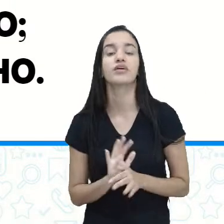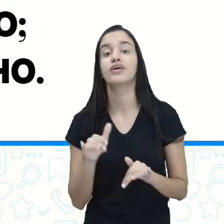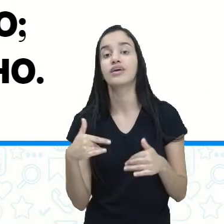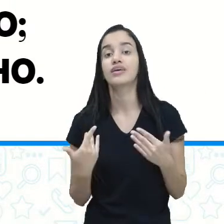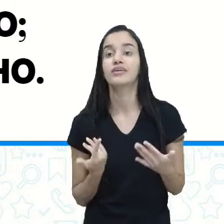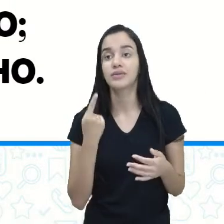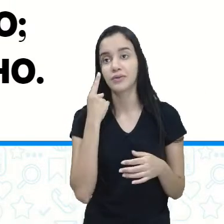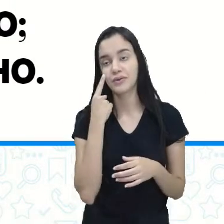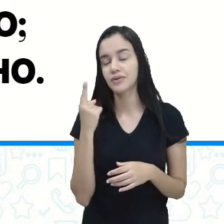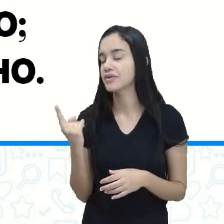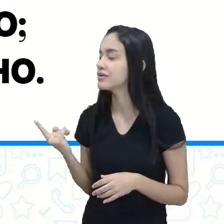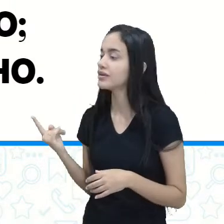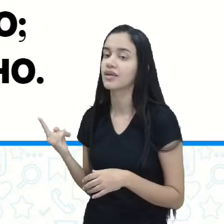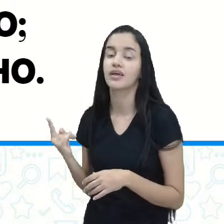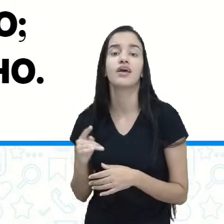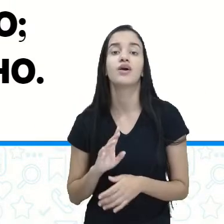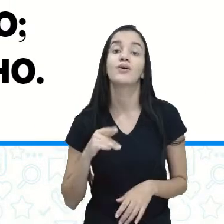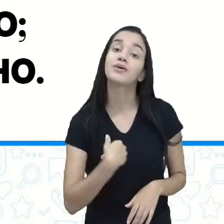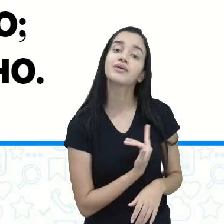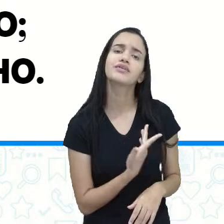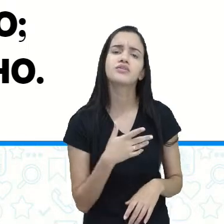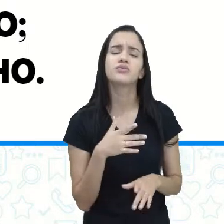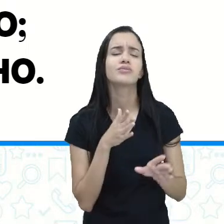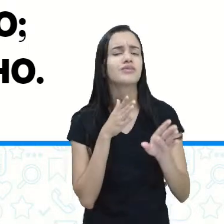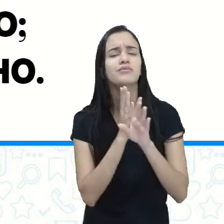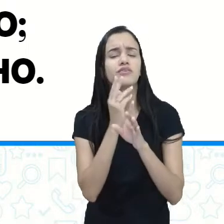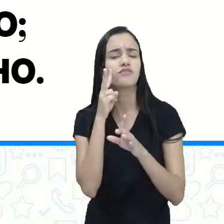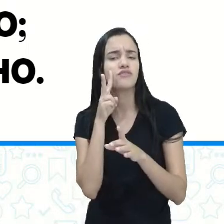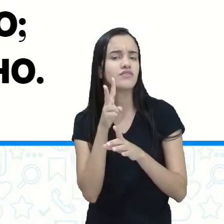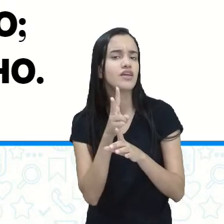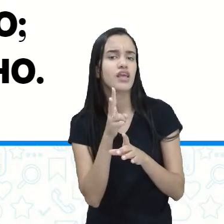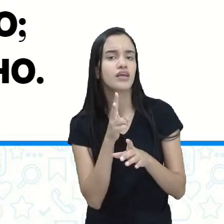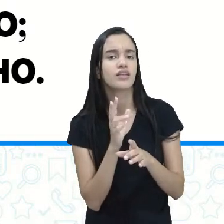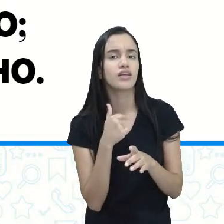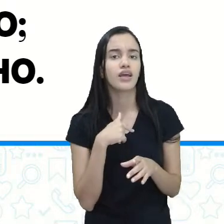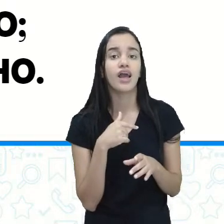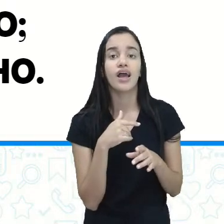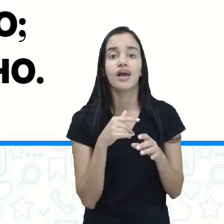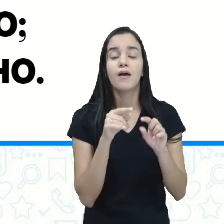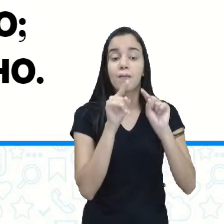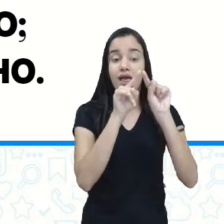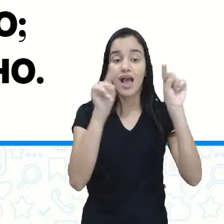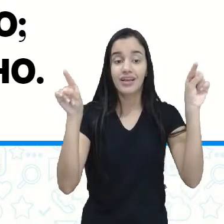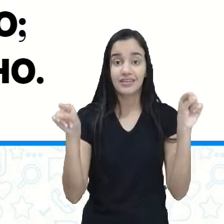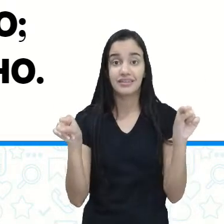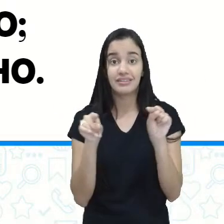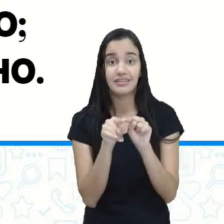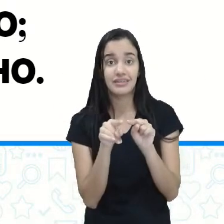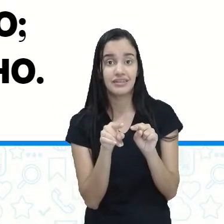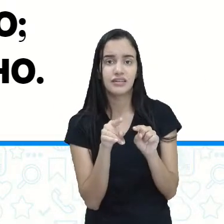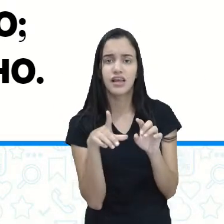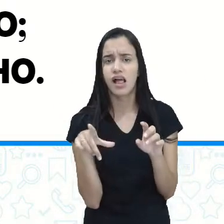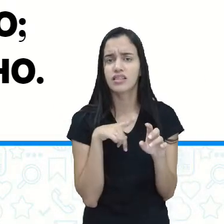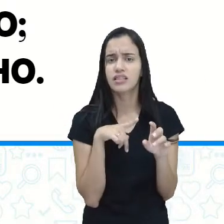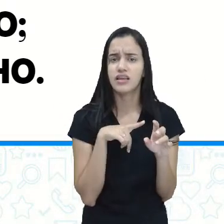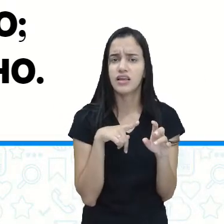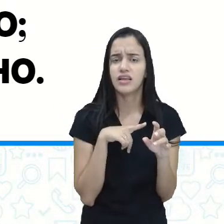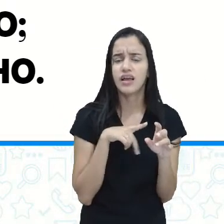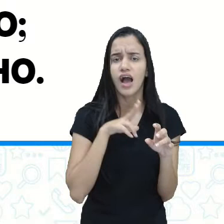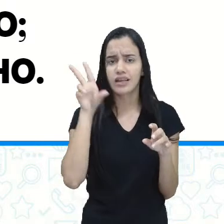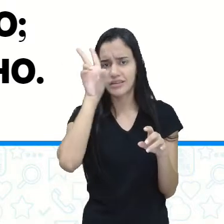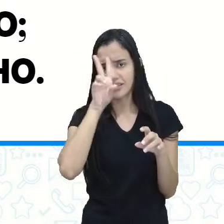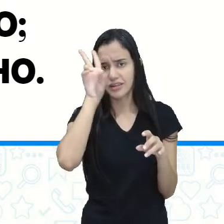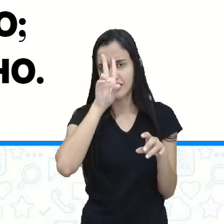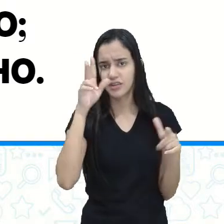Então, o que é que podemos encontrar em uma tirinha? O que é que a tirinha contém? Quais são as características, os elementos de